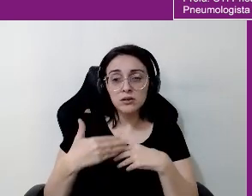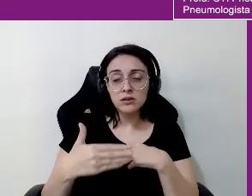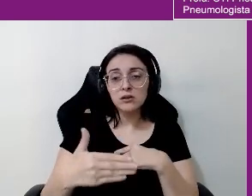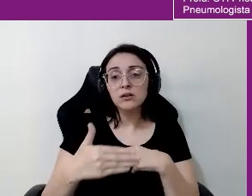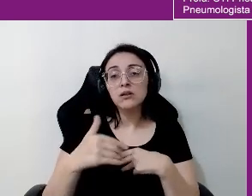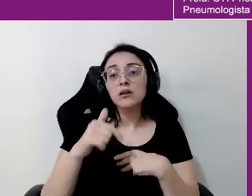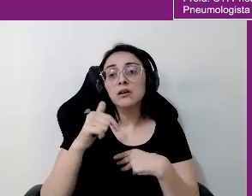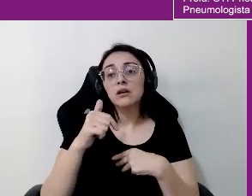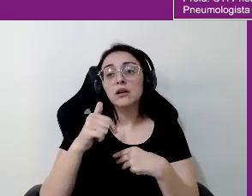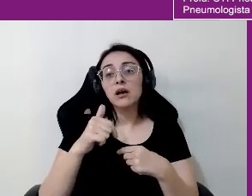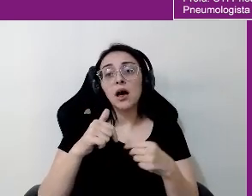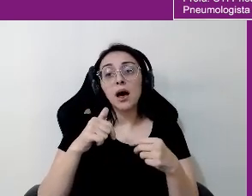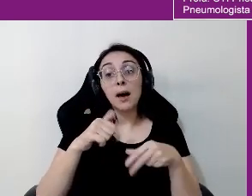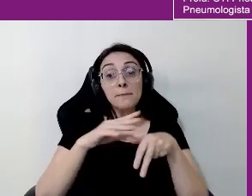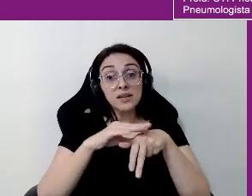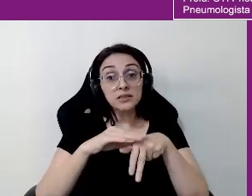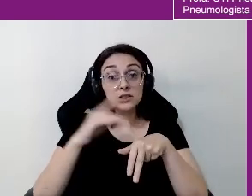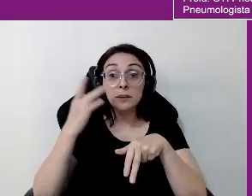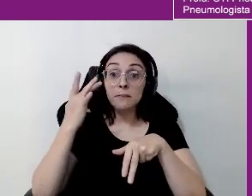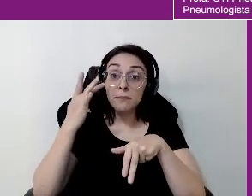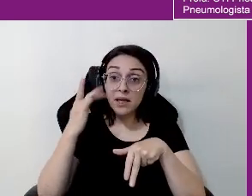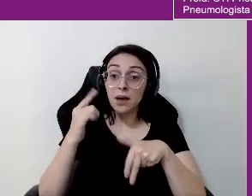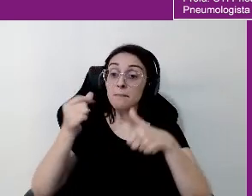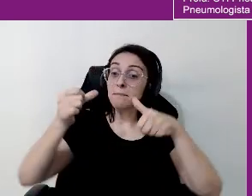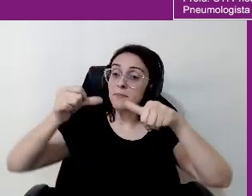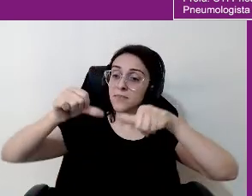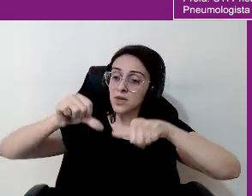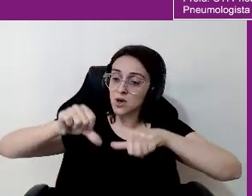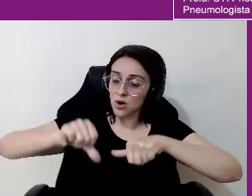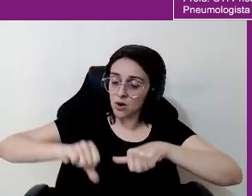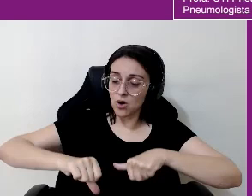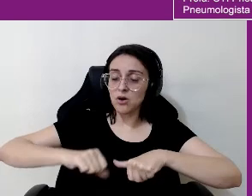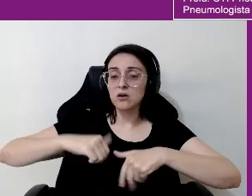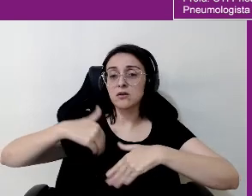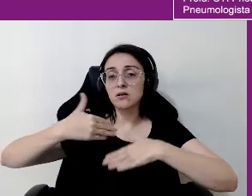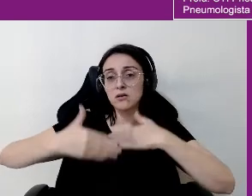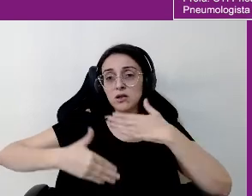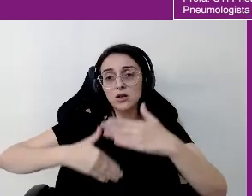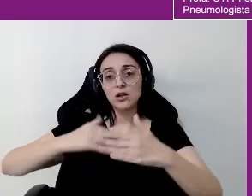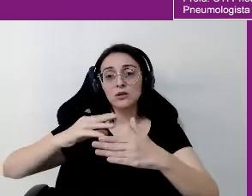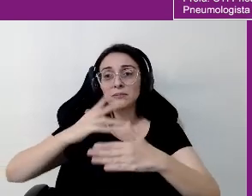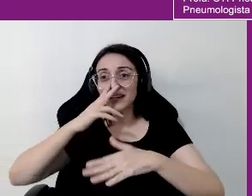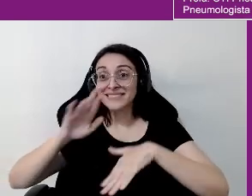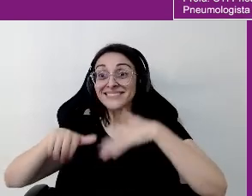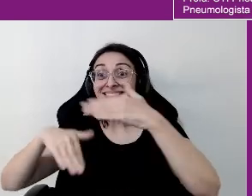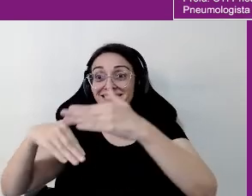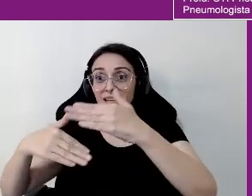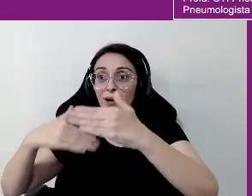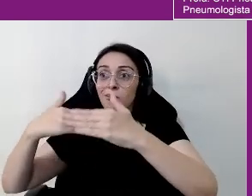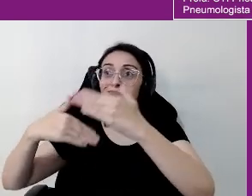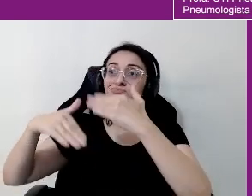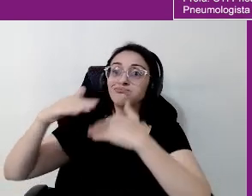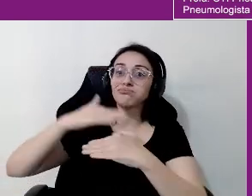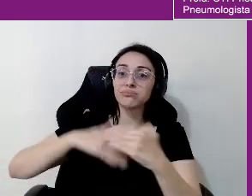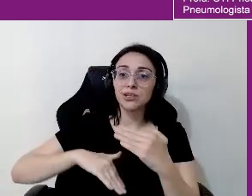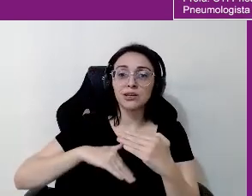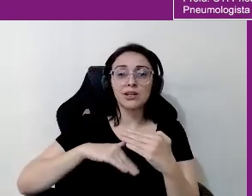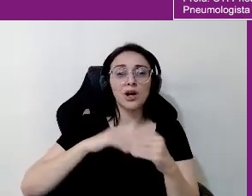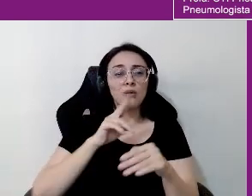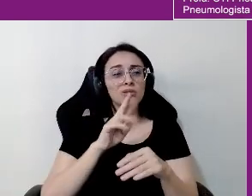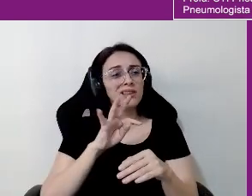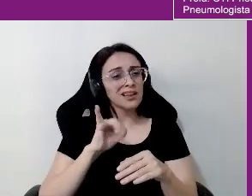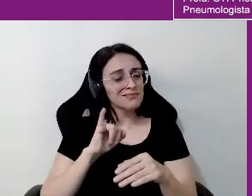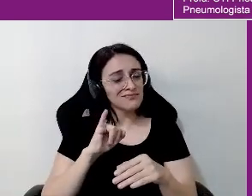o paciente, no dia seguinte, ele vai acabar piorando, vai tudo para trás, né? Na UTI a gente vê todo dia